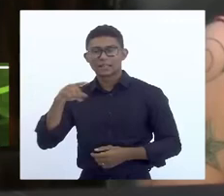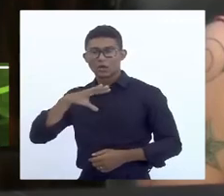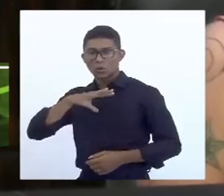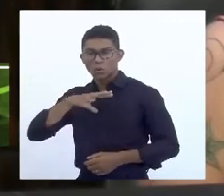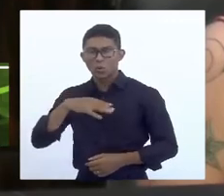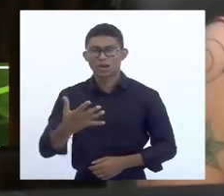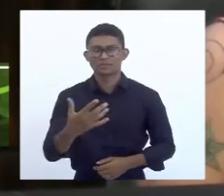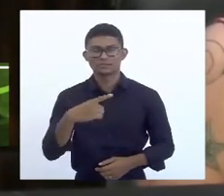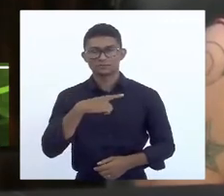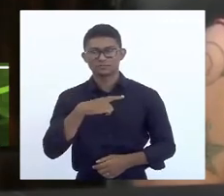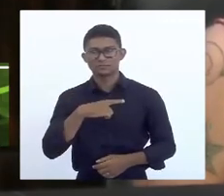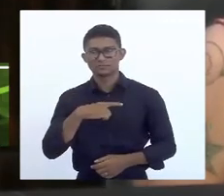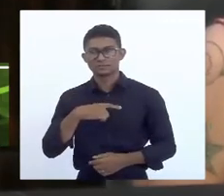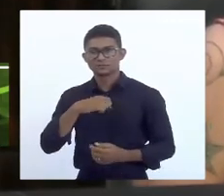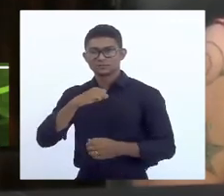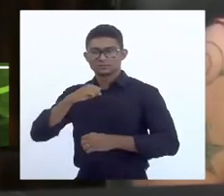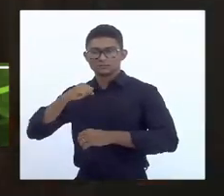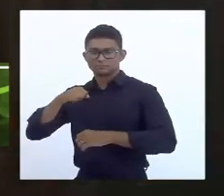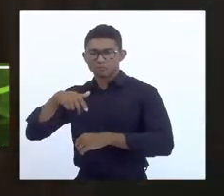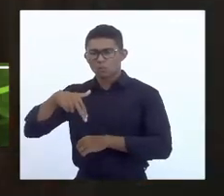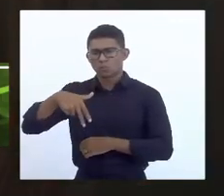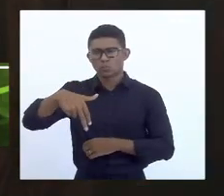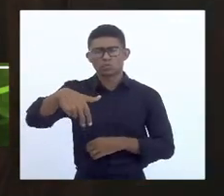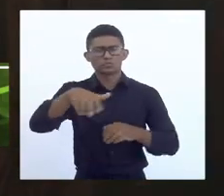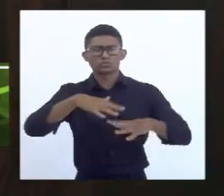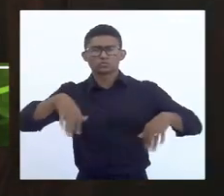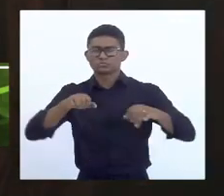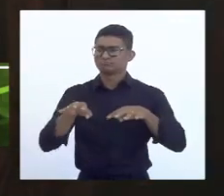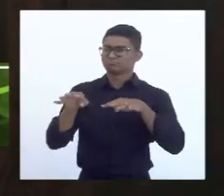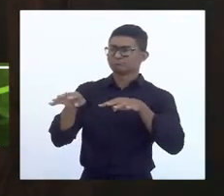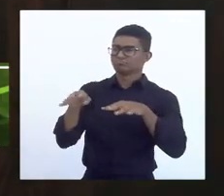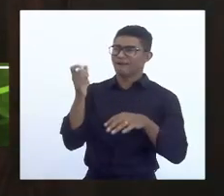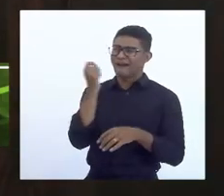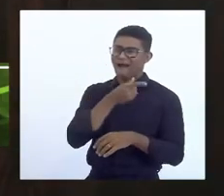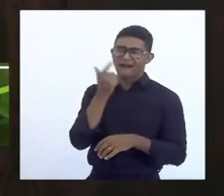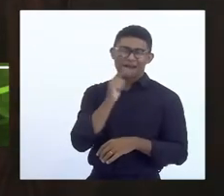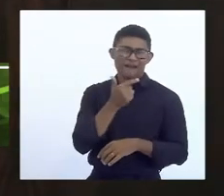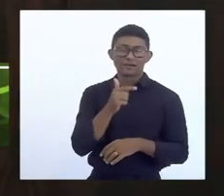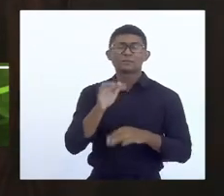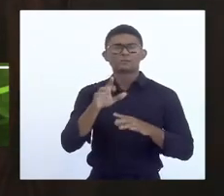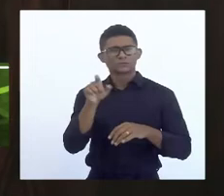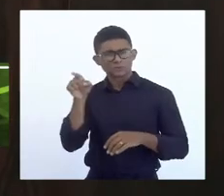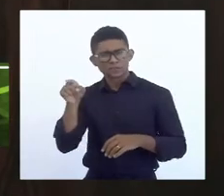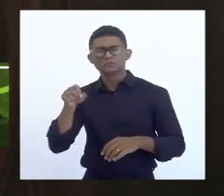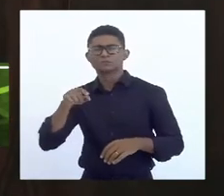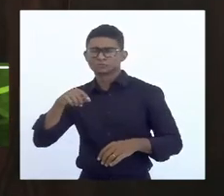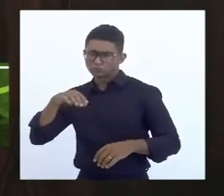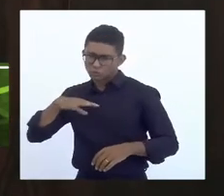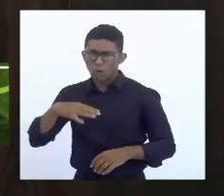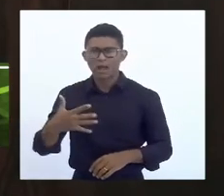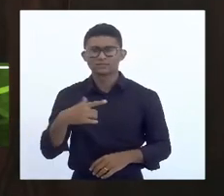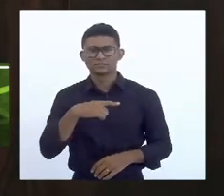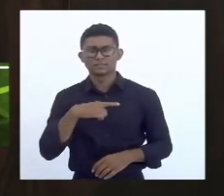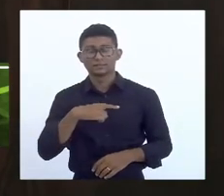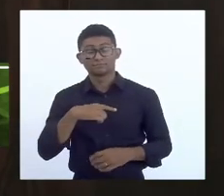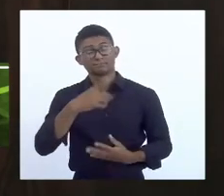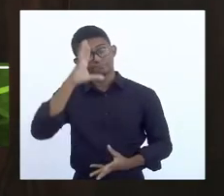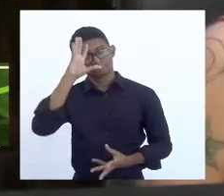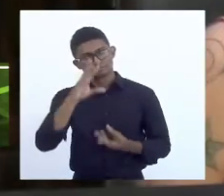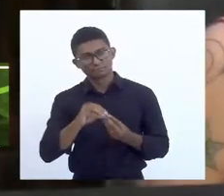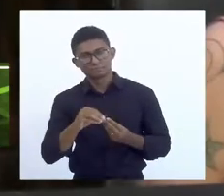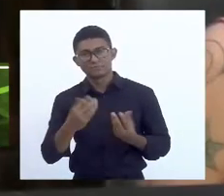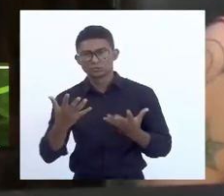coragem. Quando ela passa, todos dão risada, mas ela é feita de coragem. Queria deixar uma reflexão